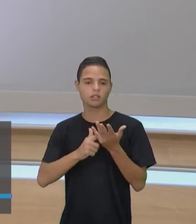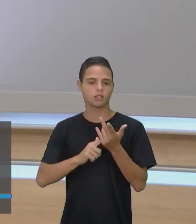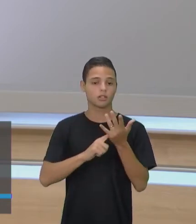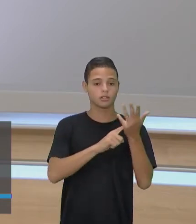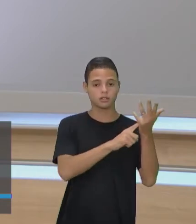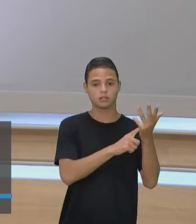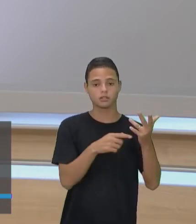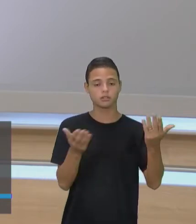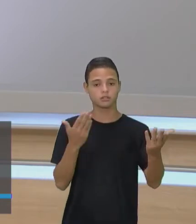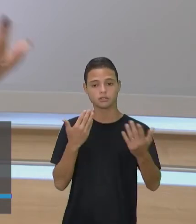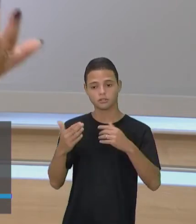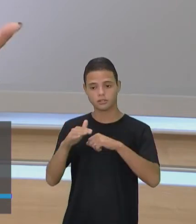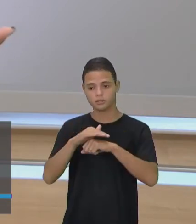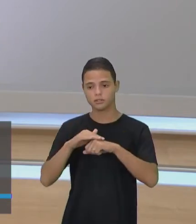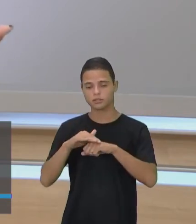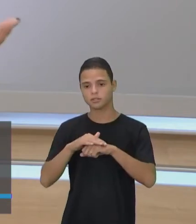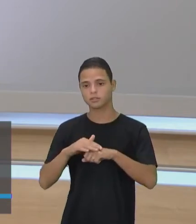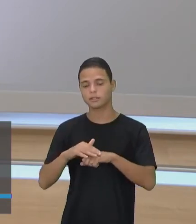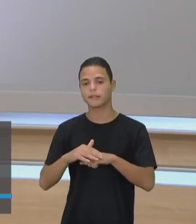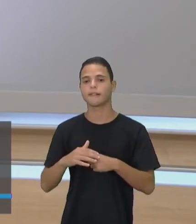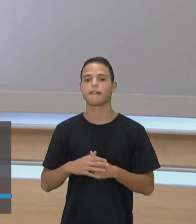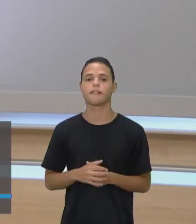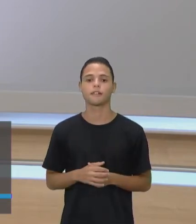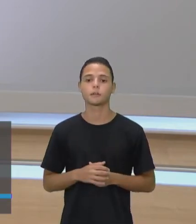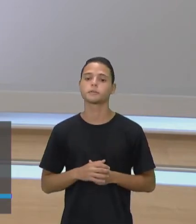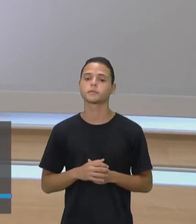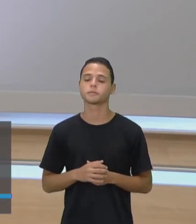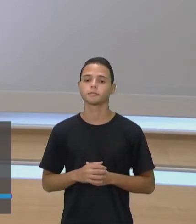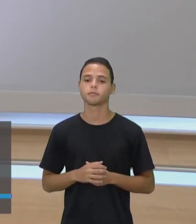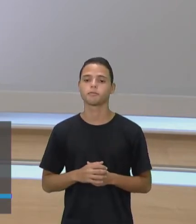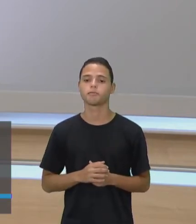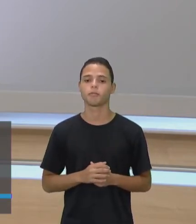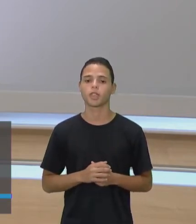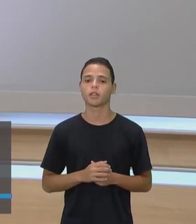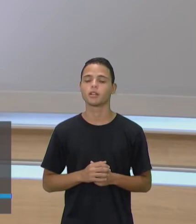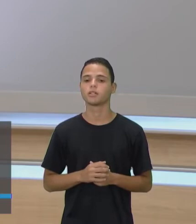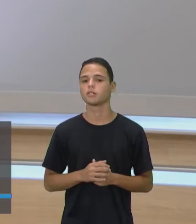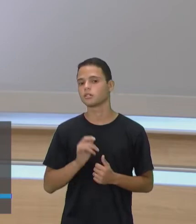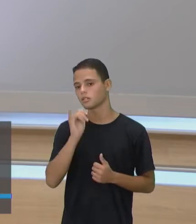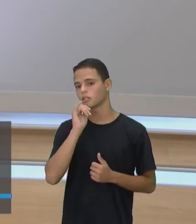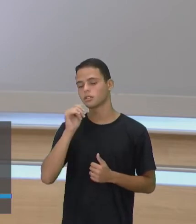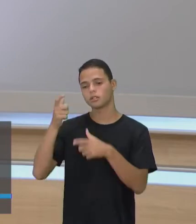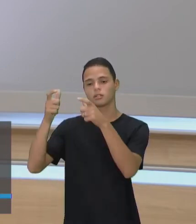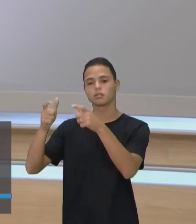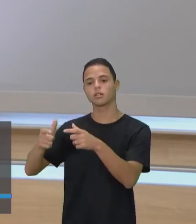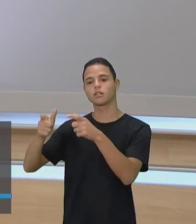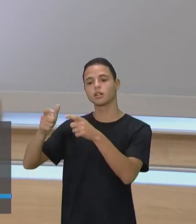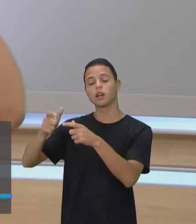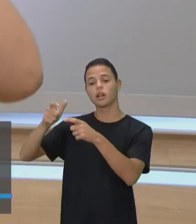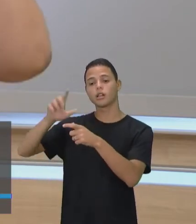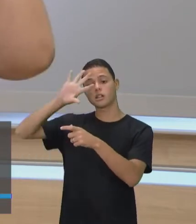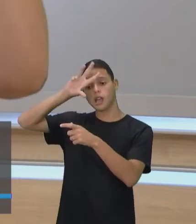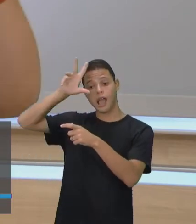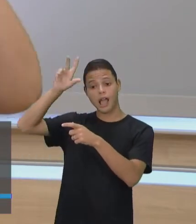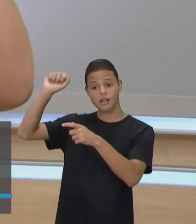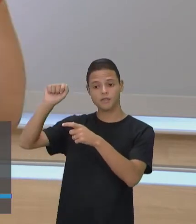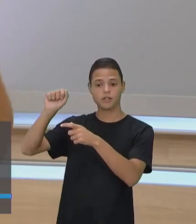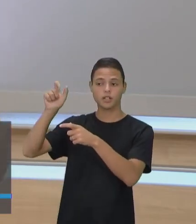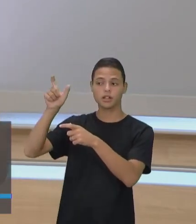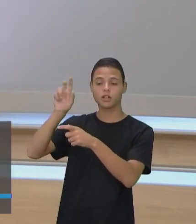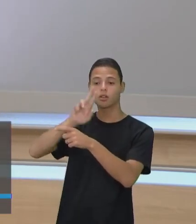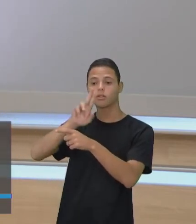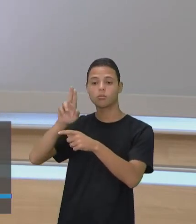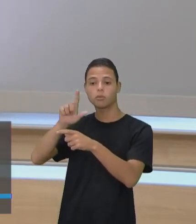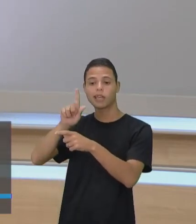a gente falou sobre, por exemplo, de obsolescência programada, onde Gana, por exemplo, é o maior, vamos dizer, lixão, entre